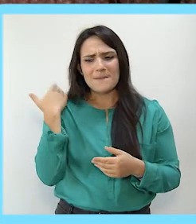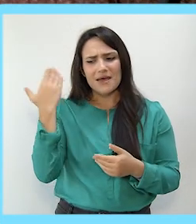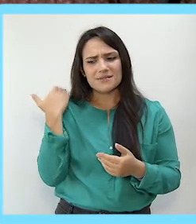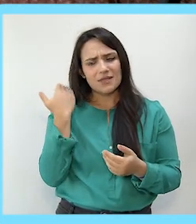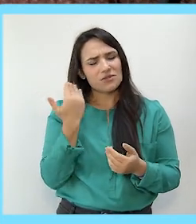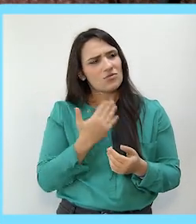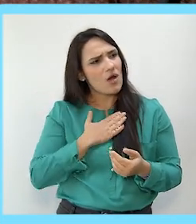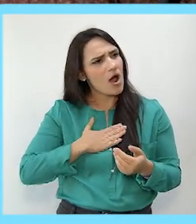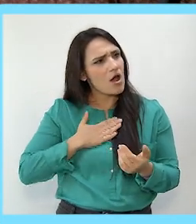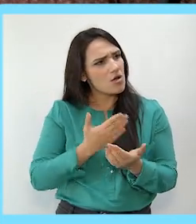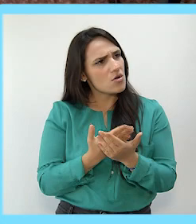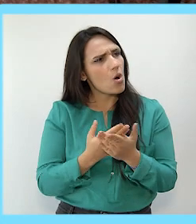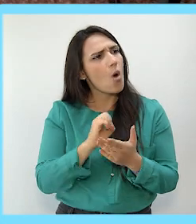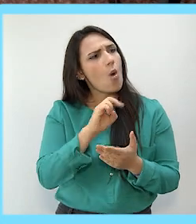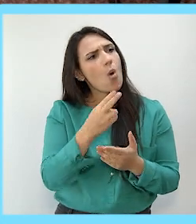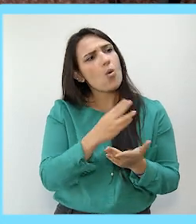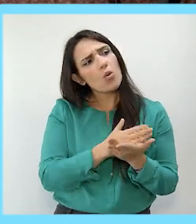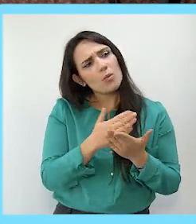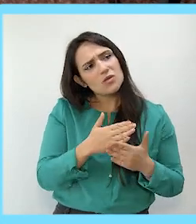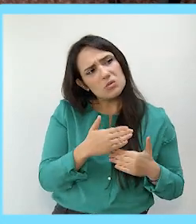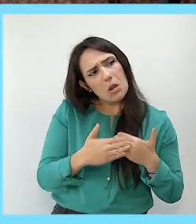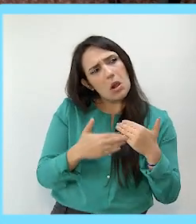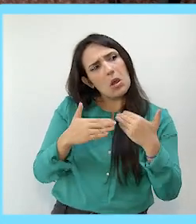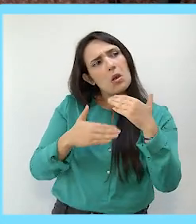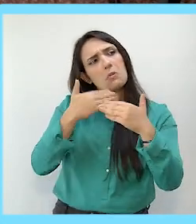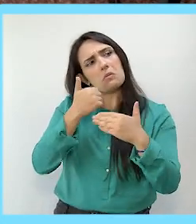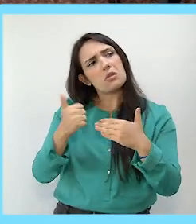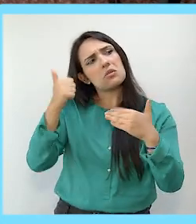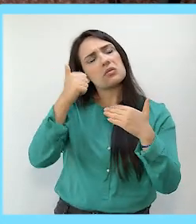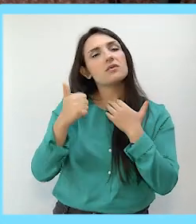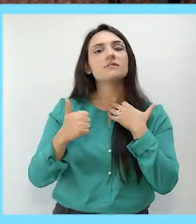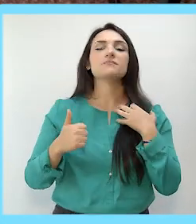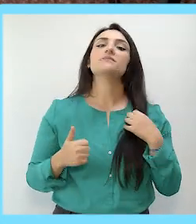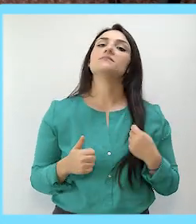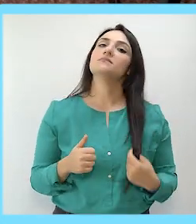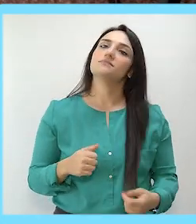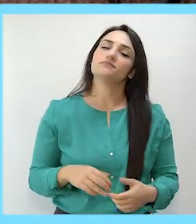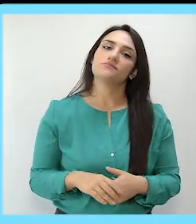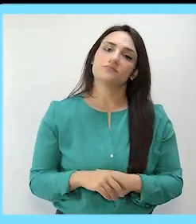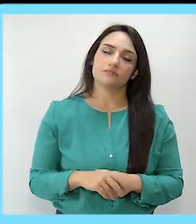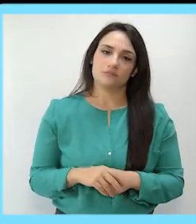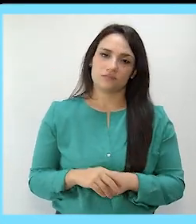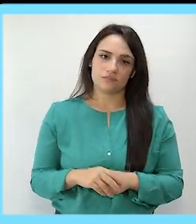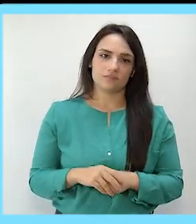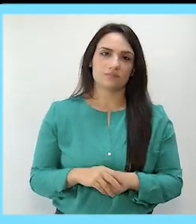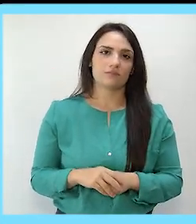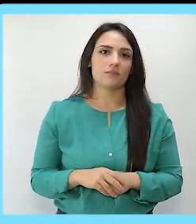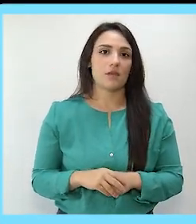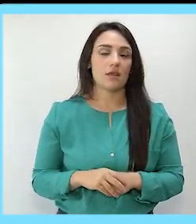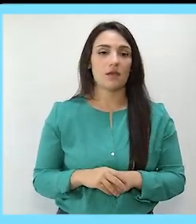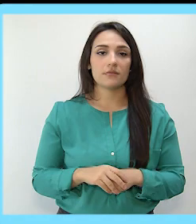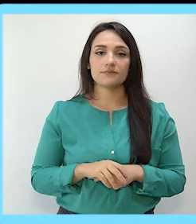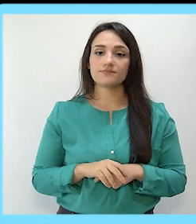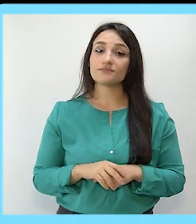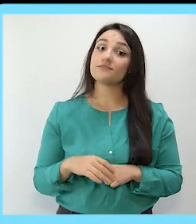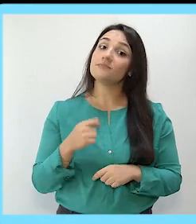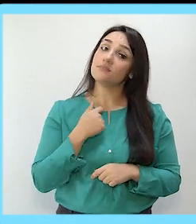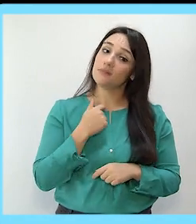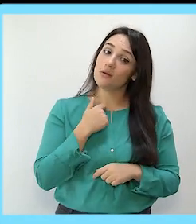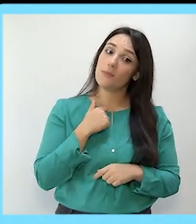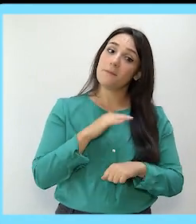muito estudiosa ou ao longo da vida foi ter essa disciplina? Ou desde cedo já tinha essa pegada? Eu sempre tive mais